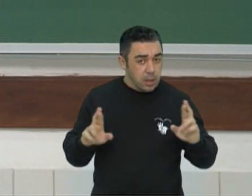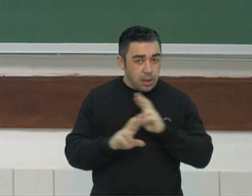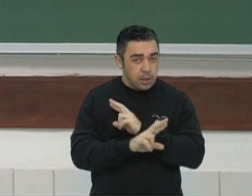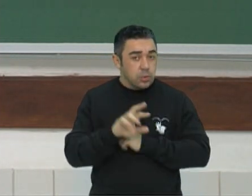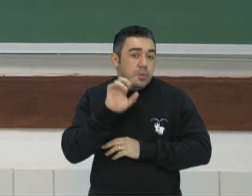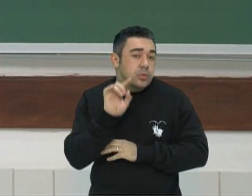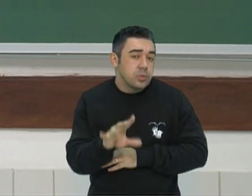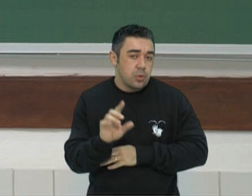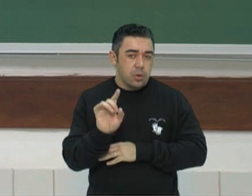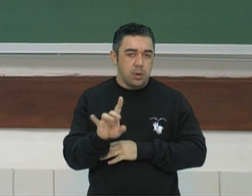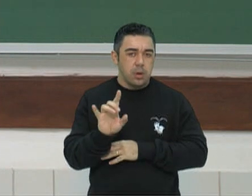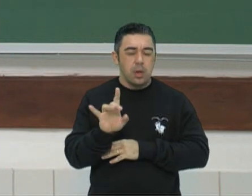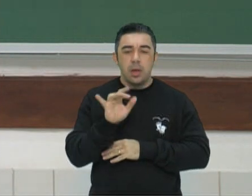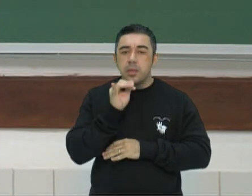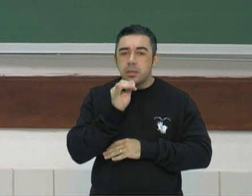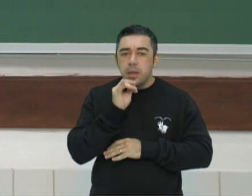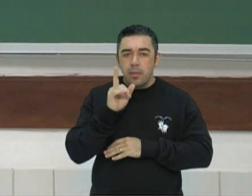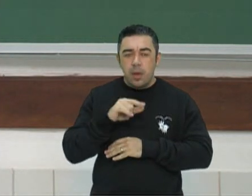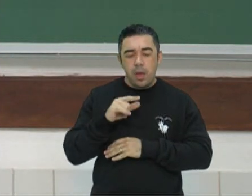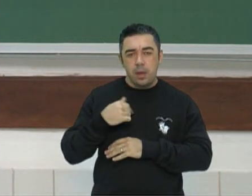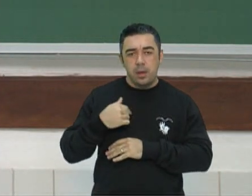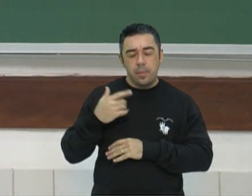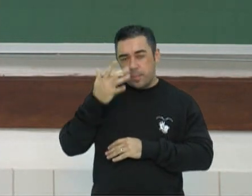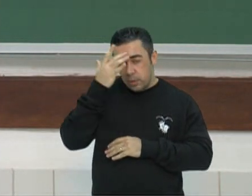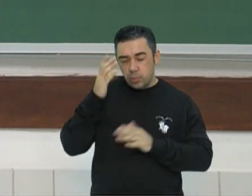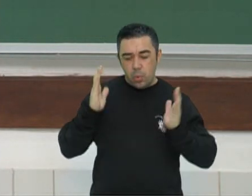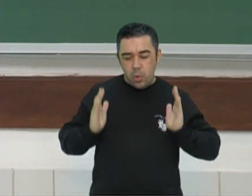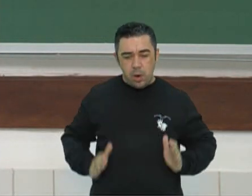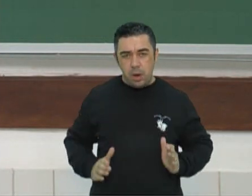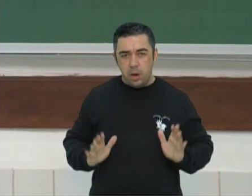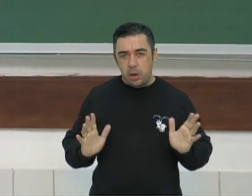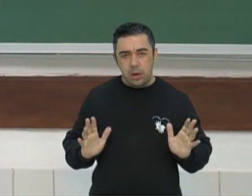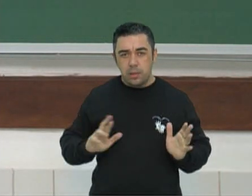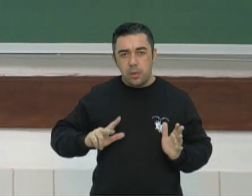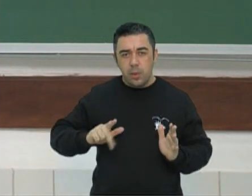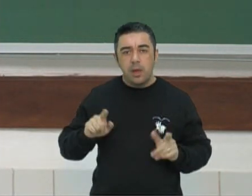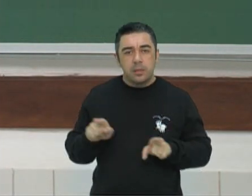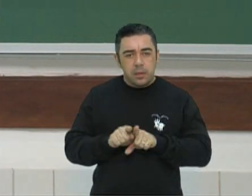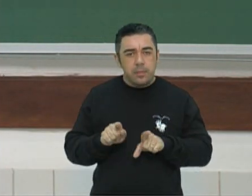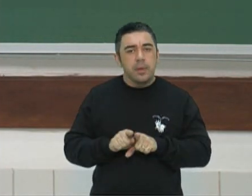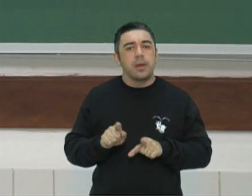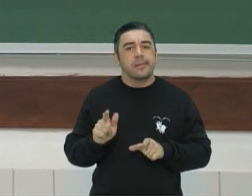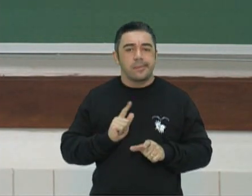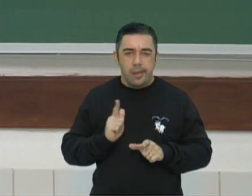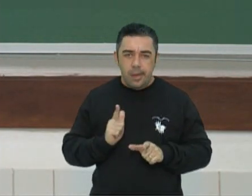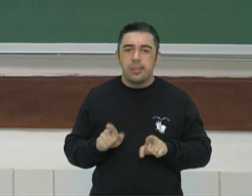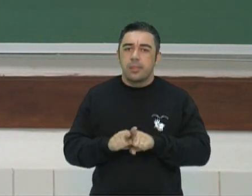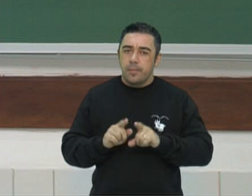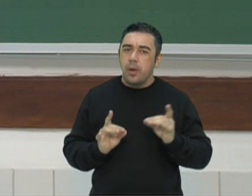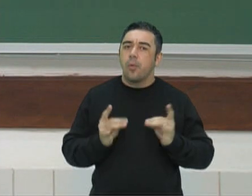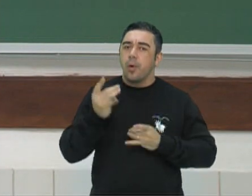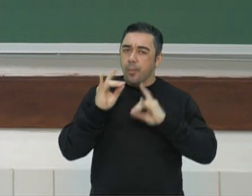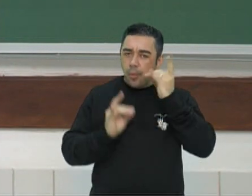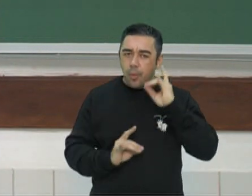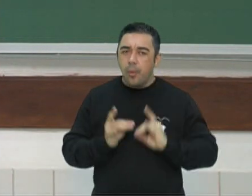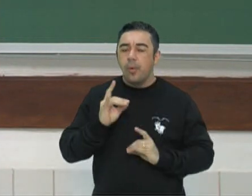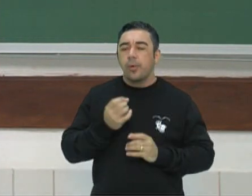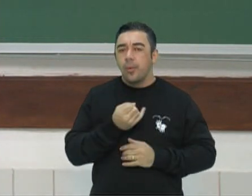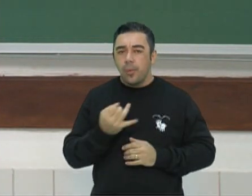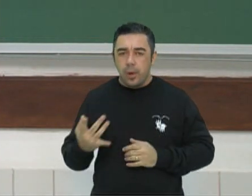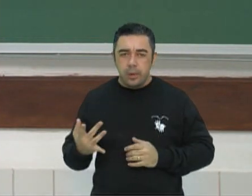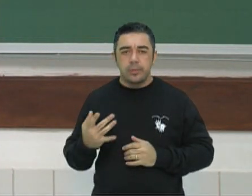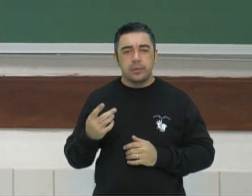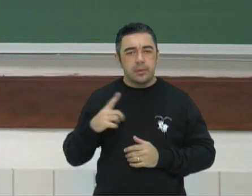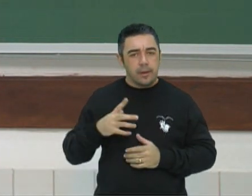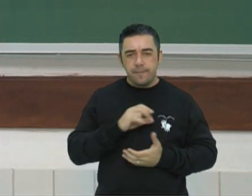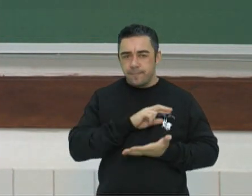não somente à questão de comportamento, mas também questões glandulares, né? Questões ali do hormônio, especificamente. Então, tem